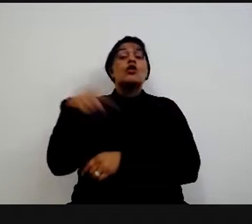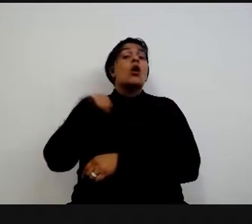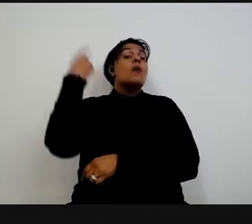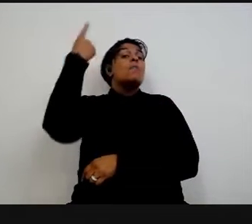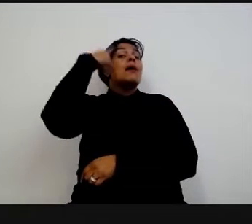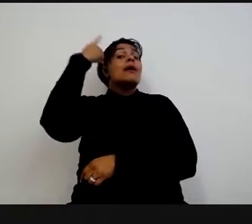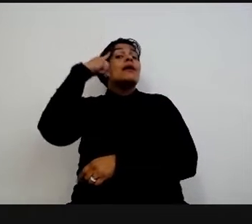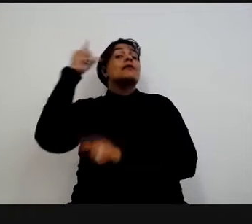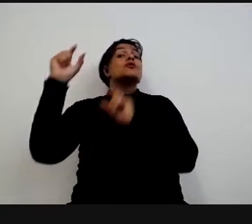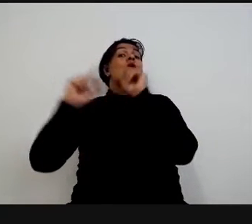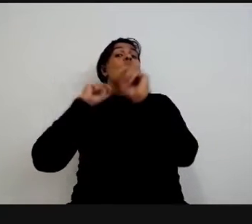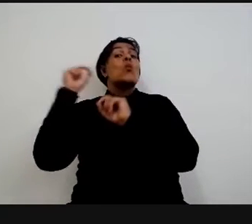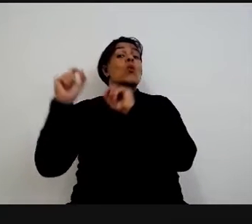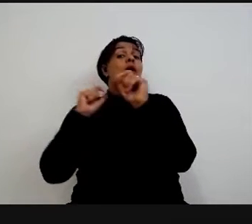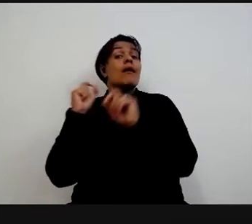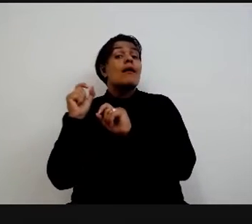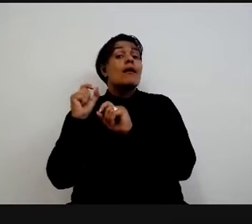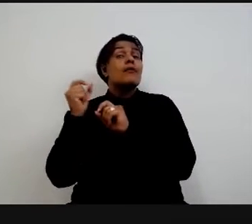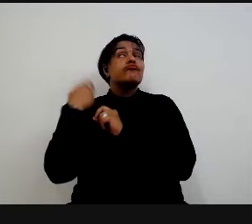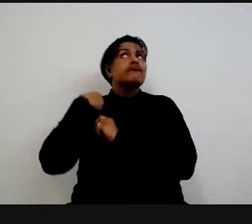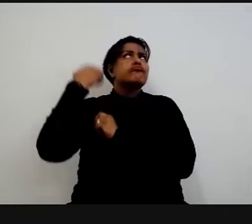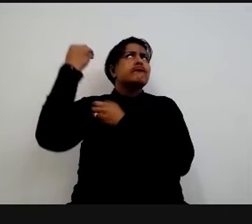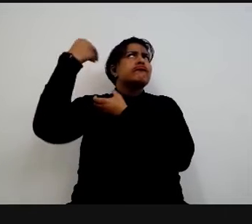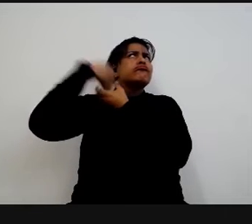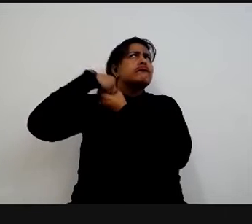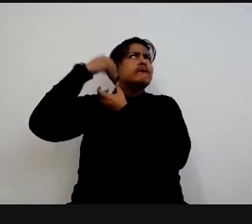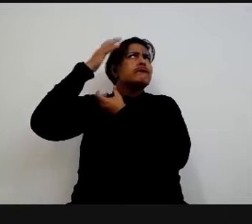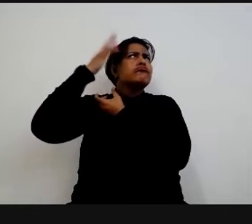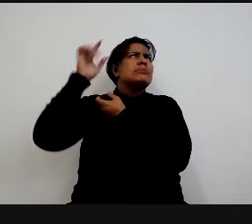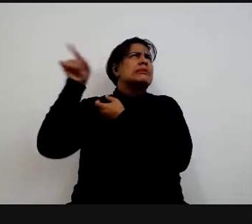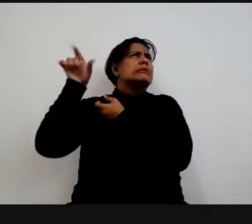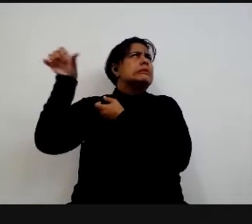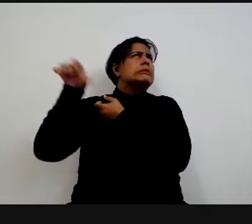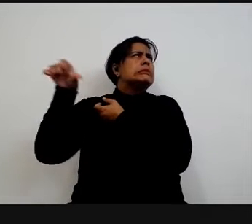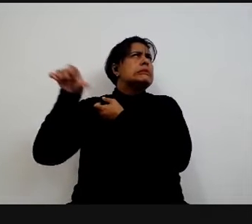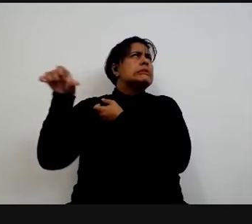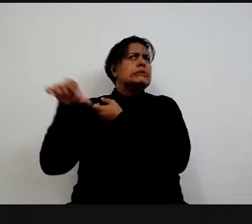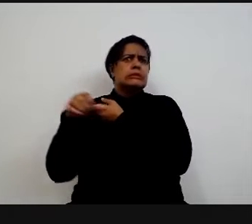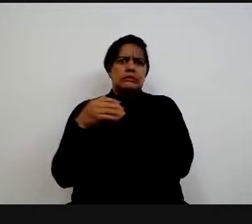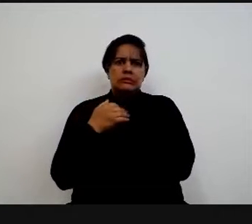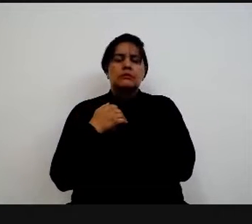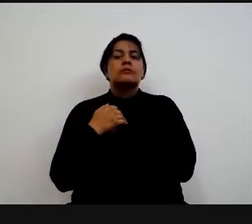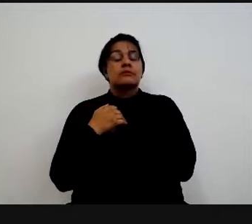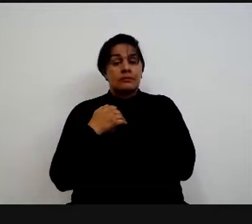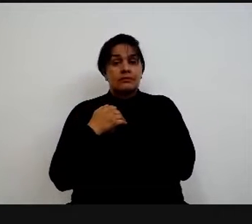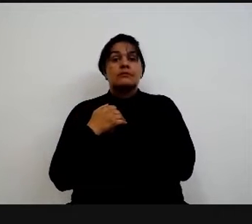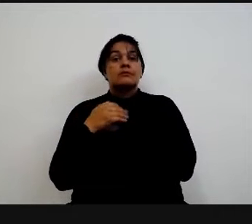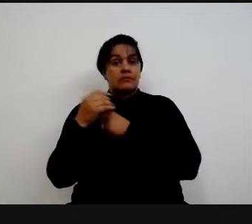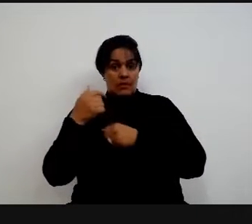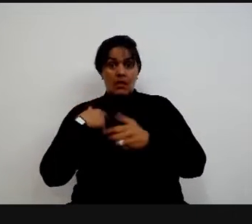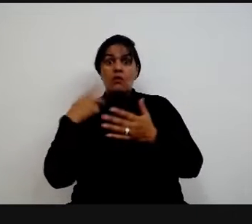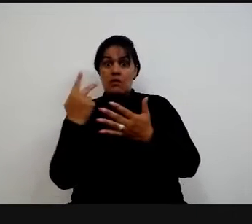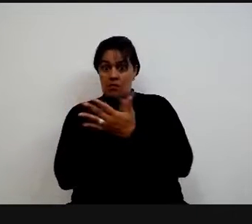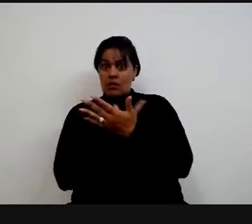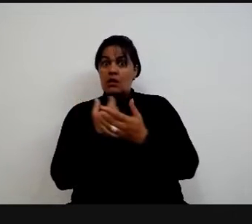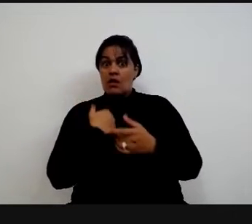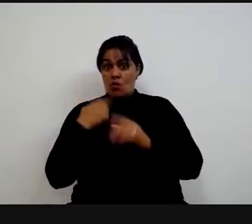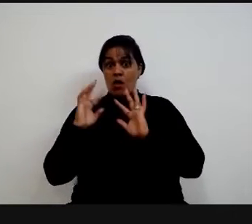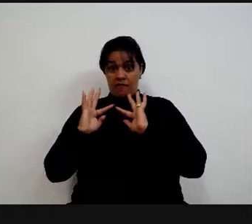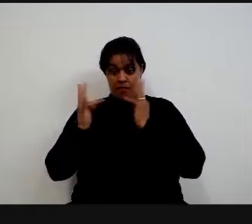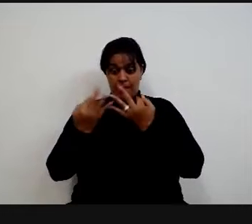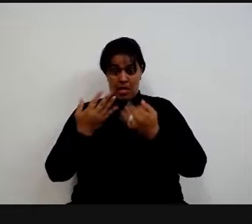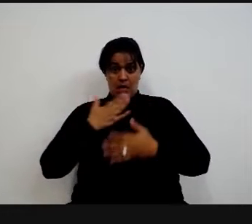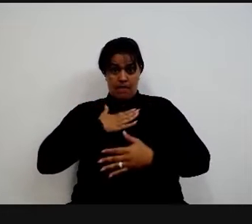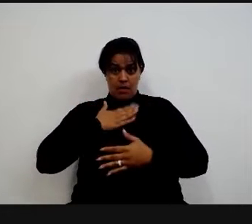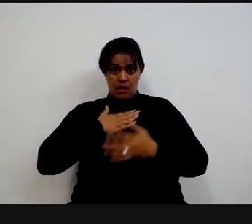que a população cria, que o cidadão cria do Poder Legislativo é a pior possível. Eu sofri chacotas na minha